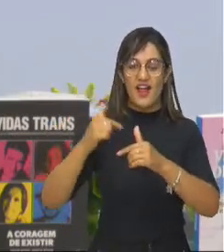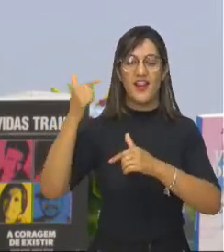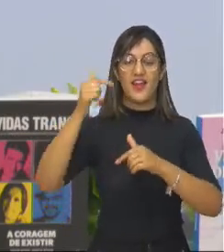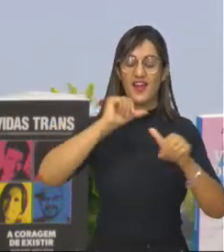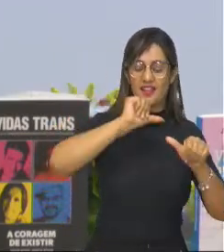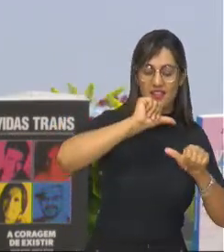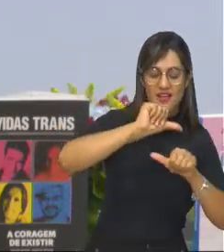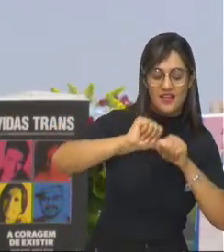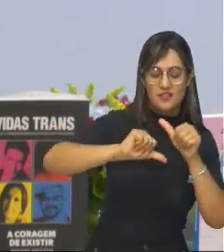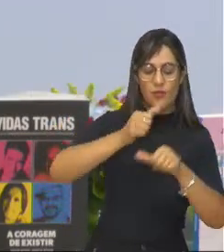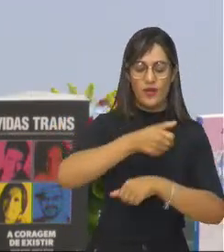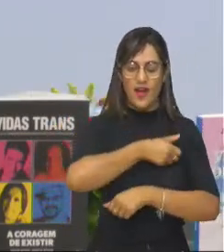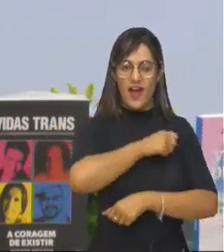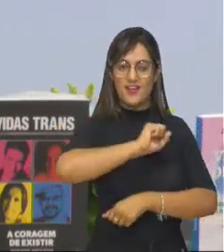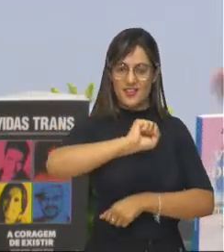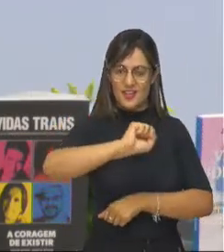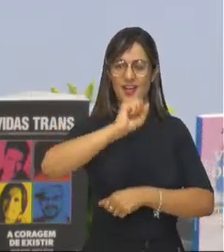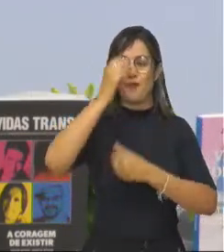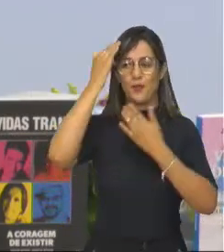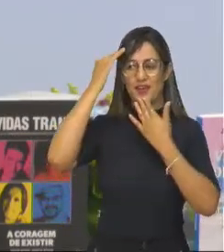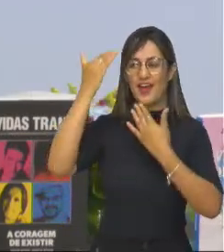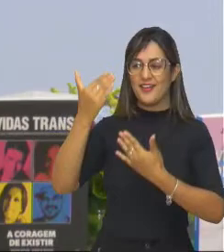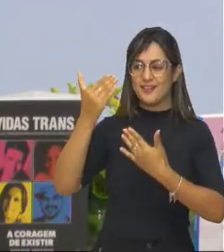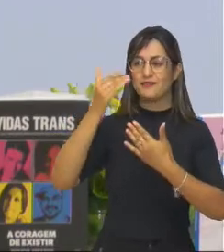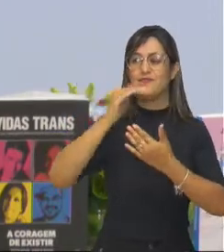Transformadas. Axé. Obrigada.